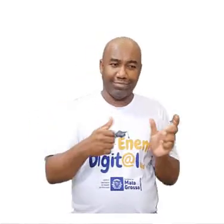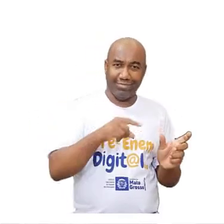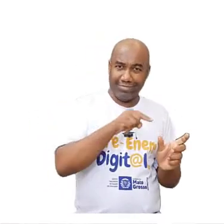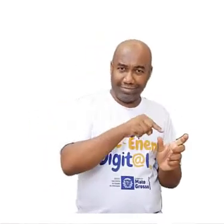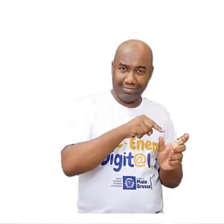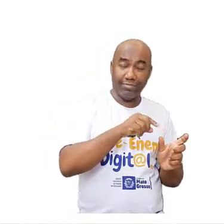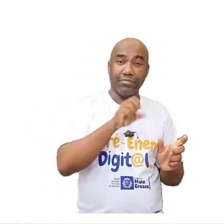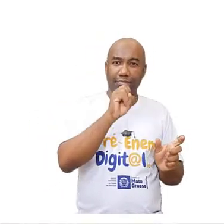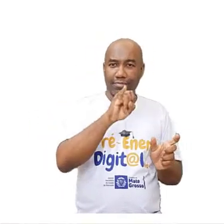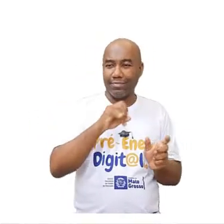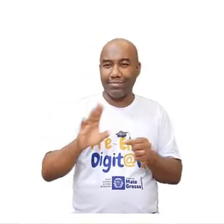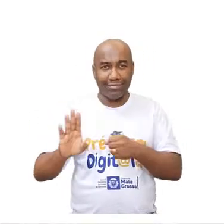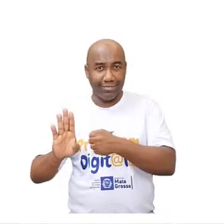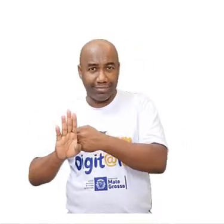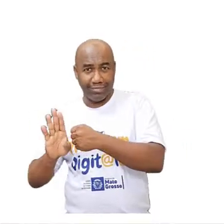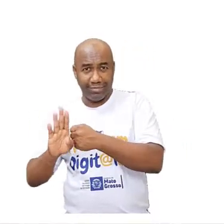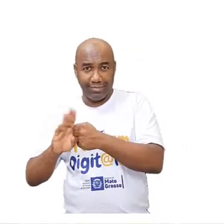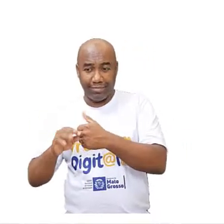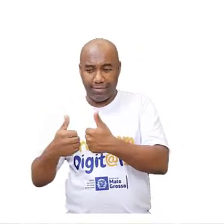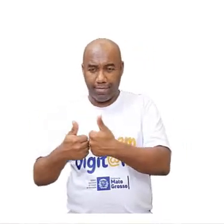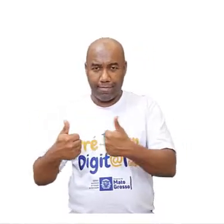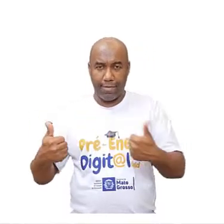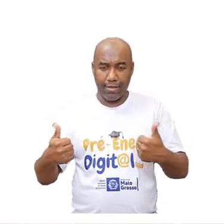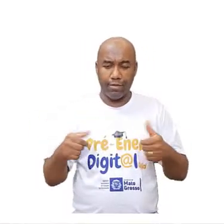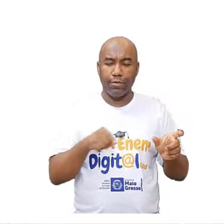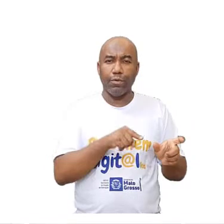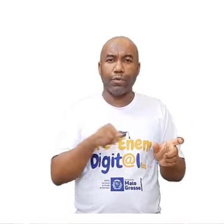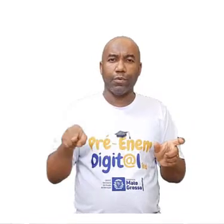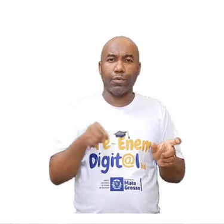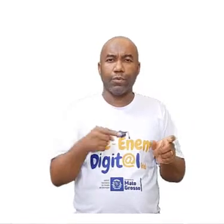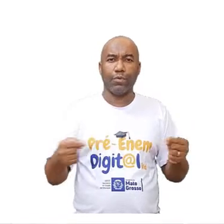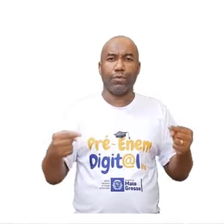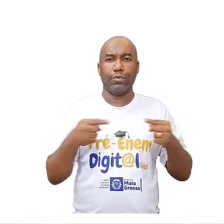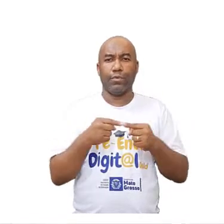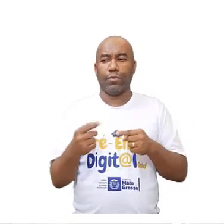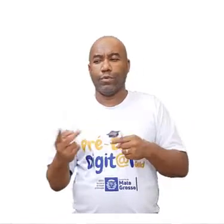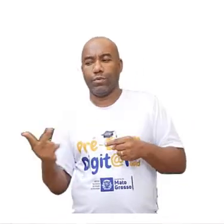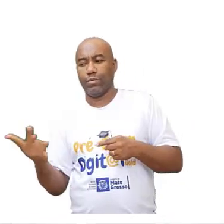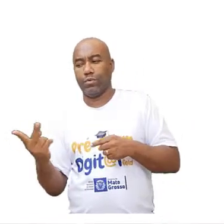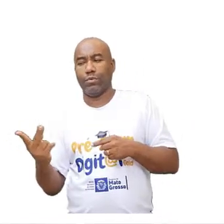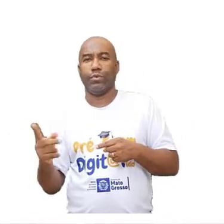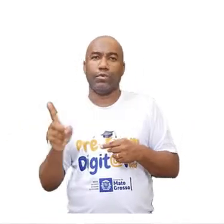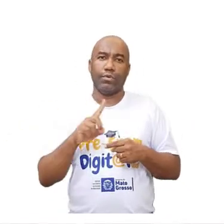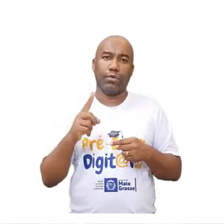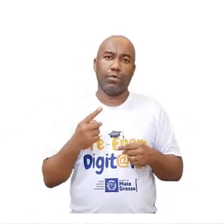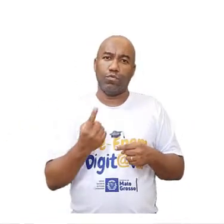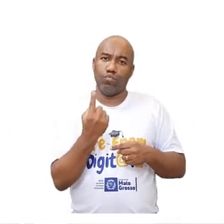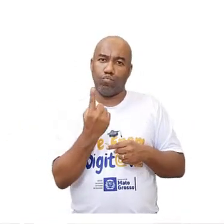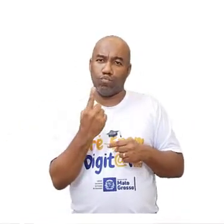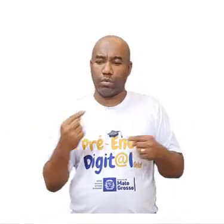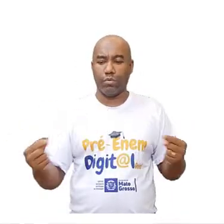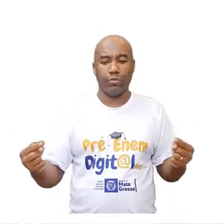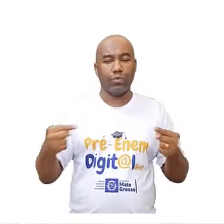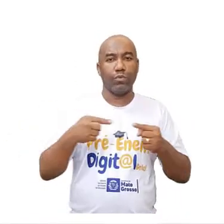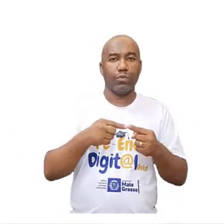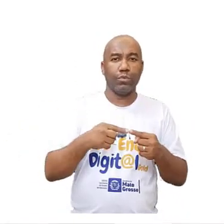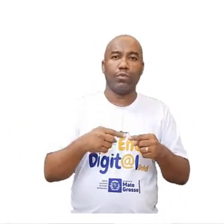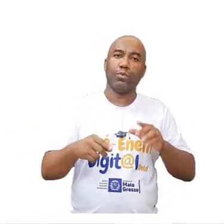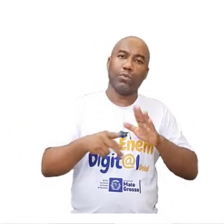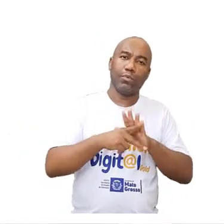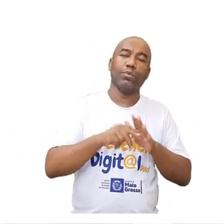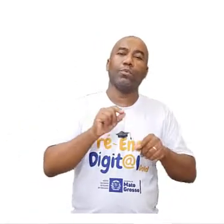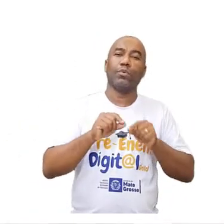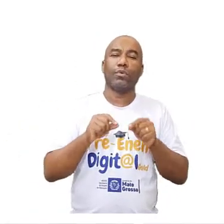antes, sempre com o mais próximo. Não dá para concordar com os dois, mesmo eu tendo dois substantivos de